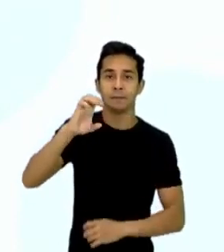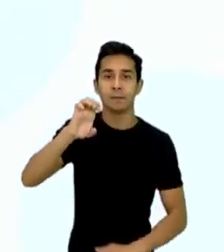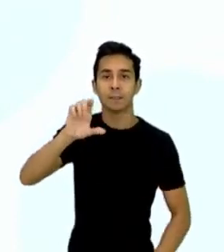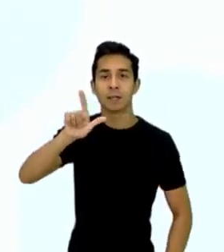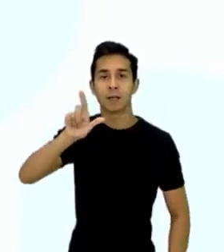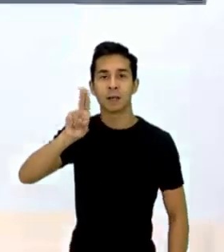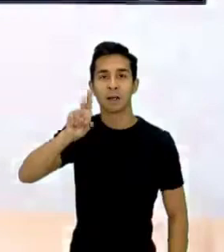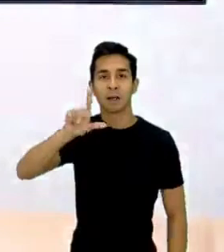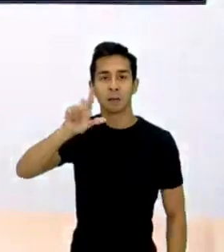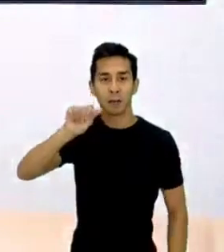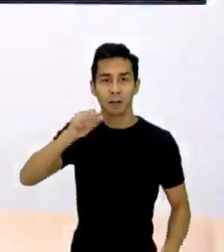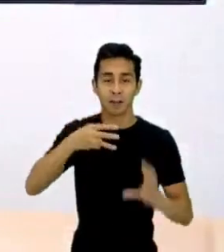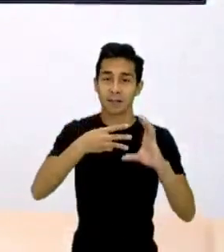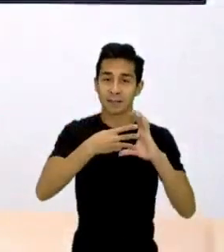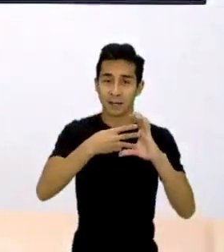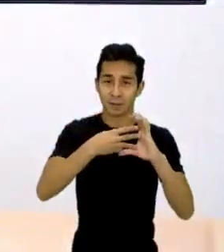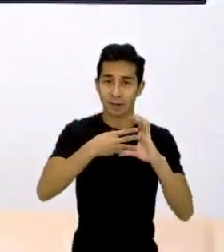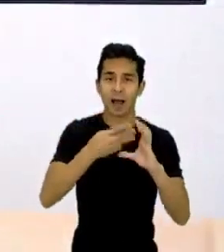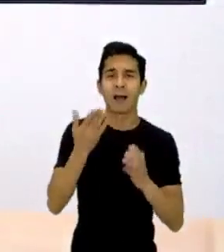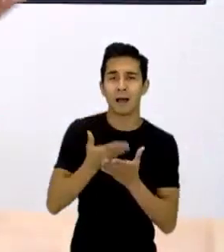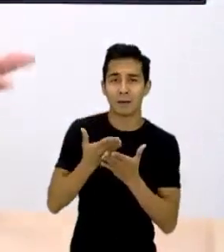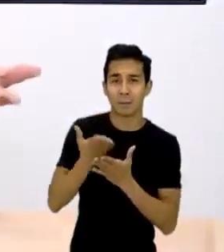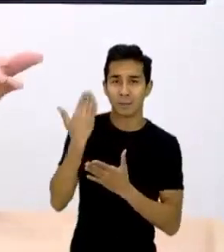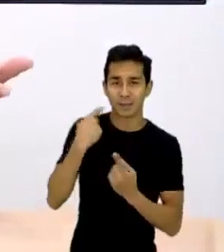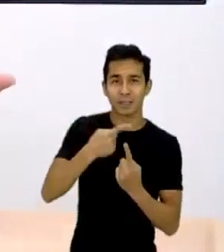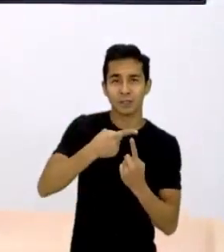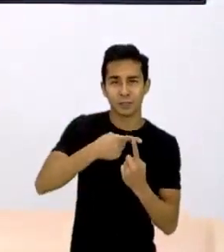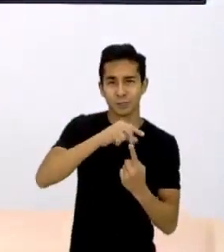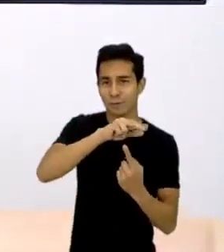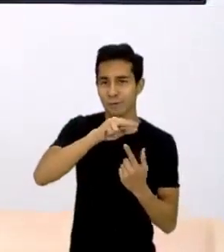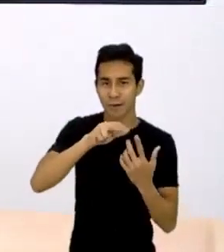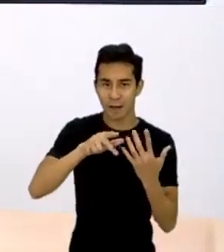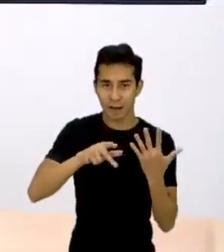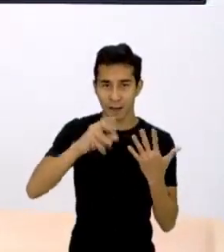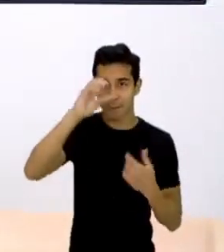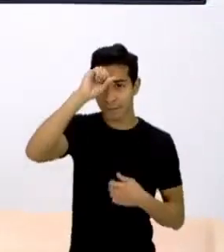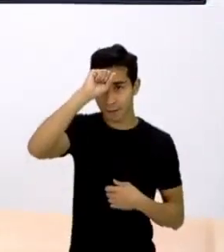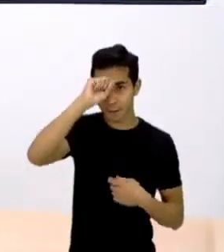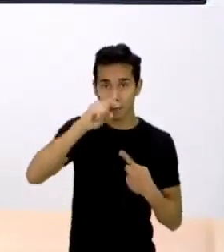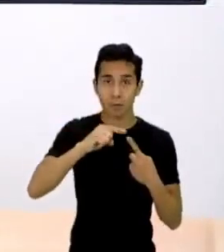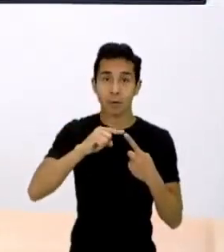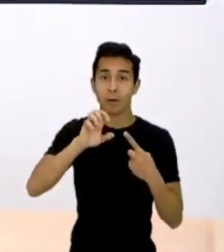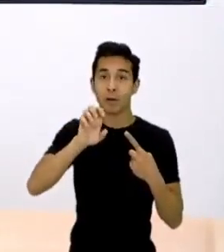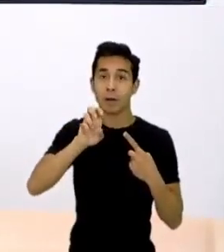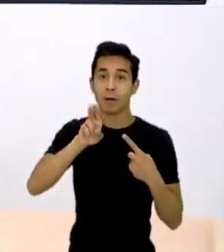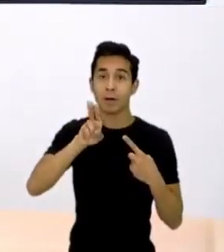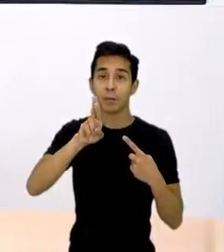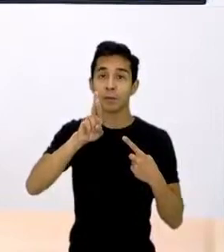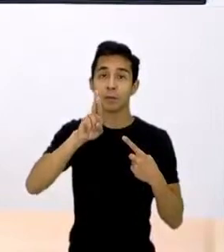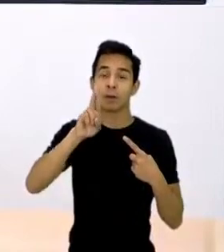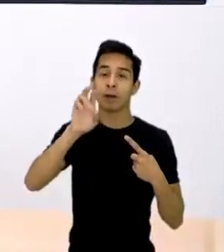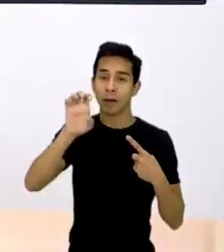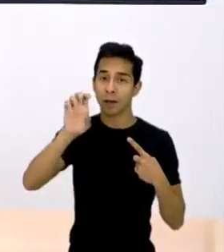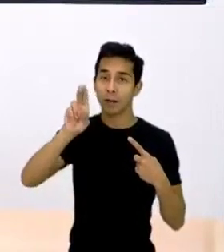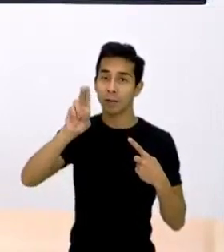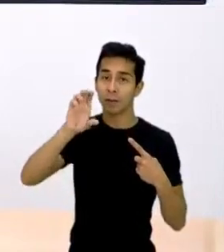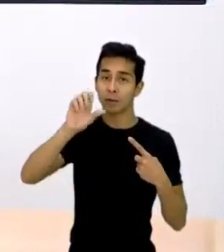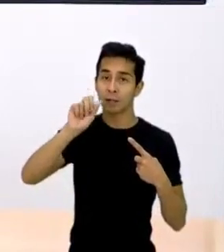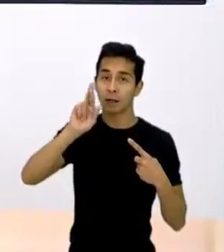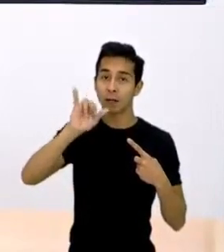aulas anteriores os tipos de célula. A gente viu as células procariontes e as células eucariontes e a diferença na